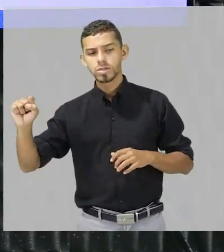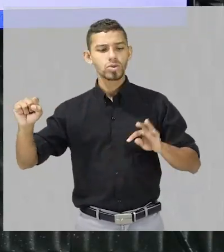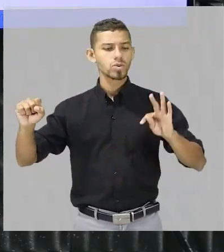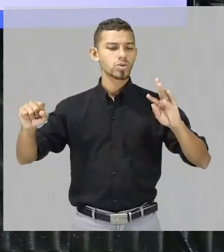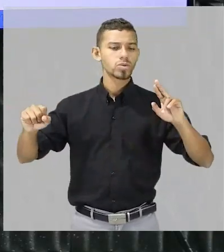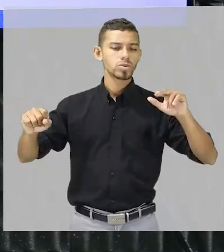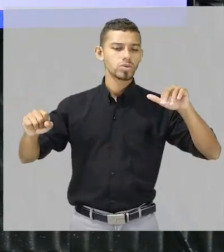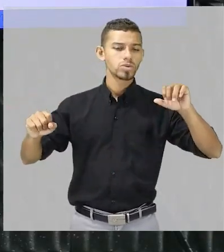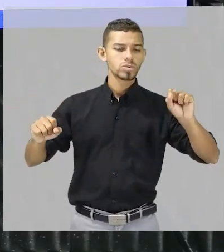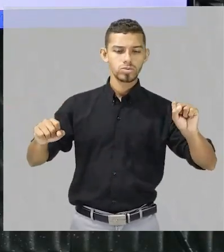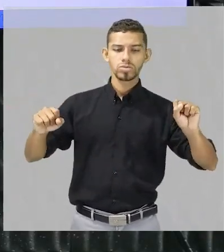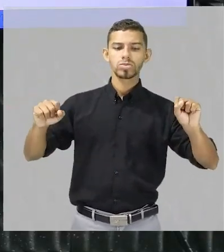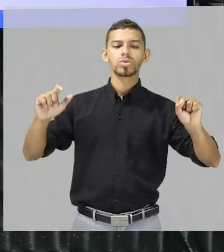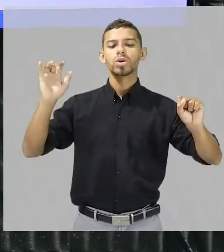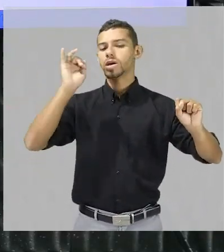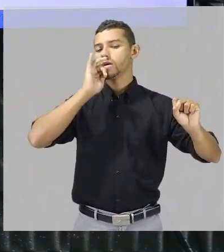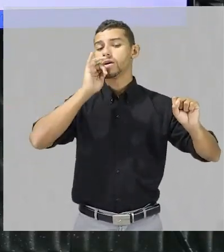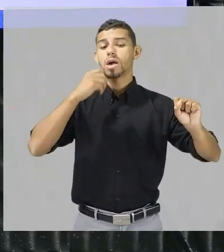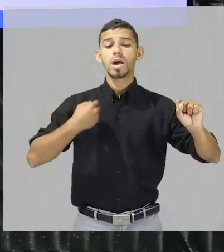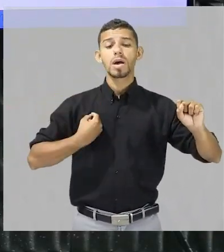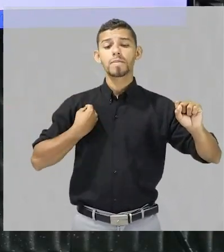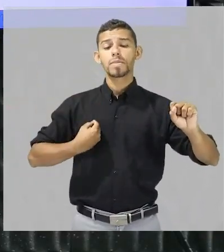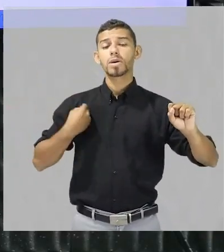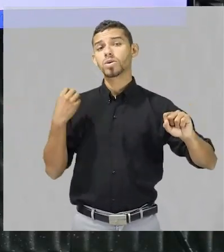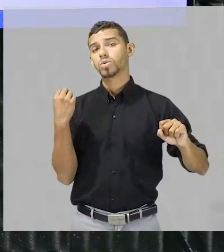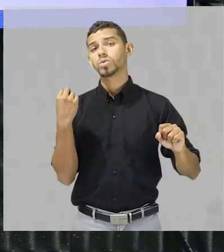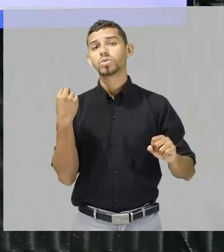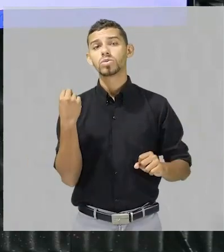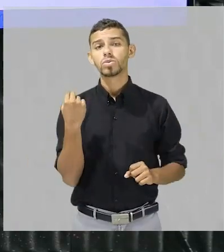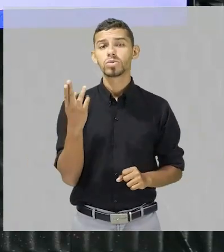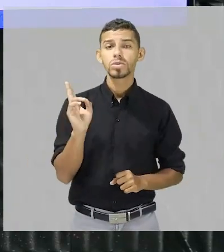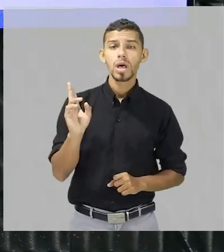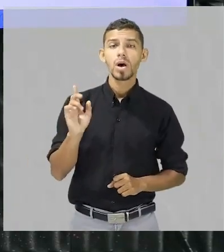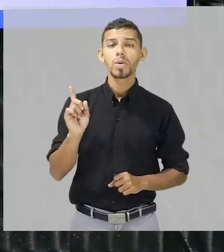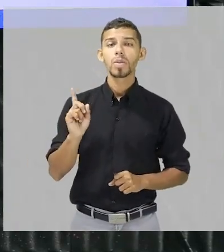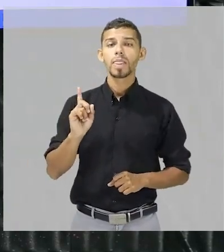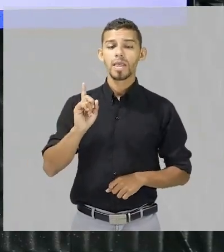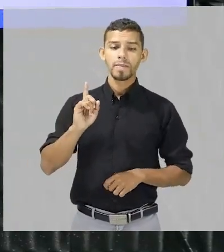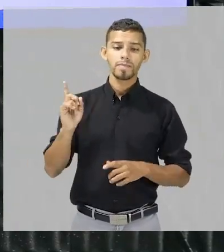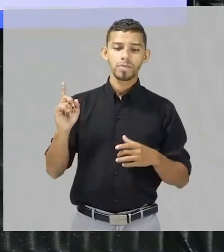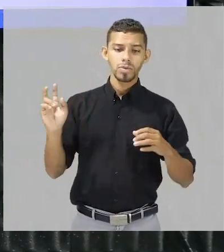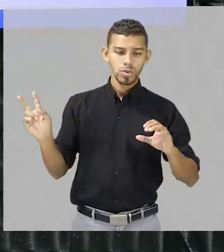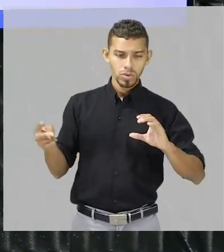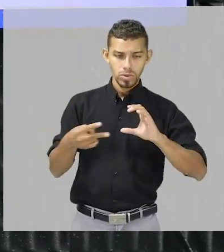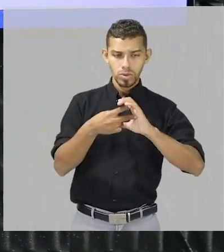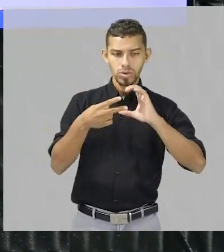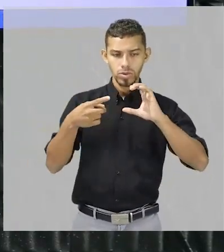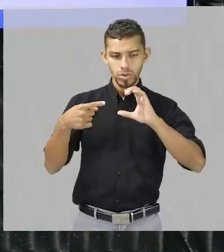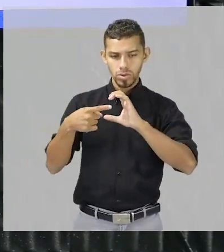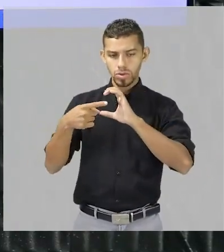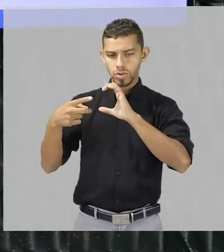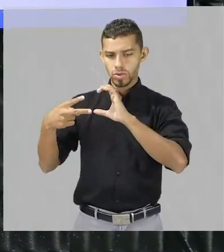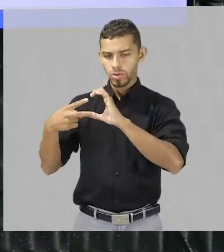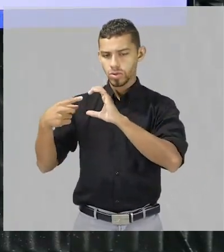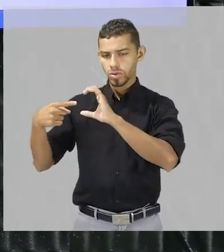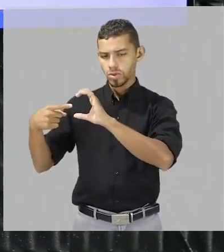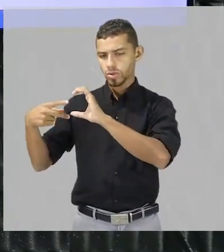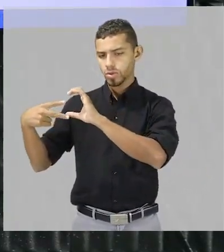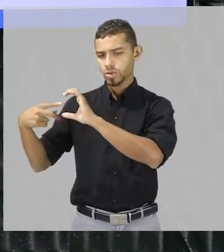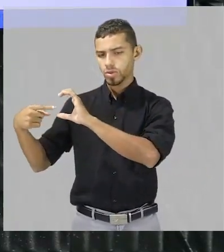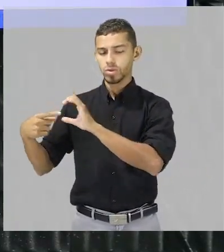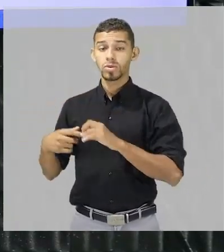sim se apresenta ou não ligações duplas e ligações duplas alternadas, ou então